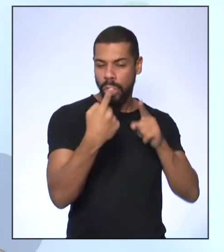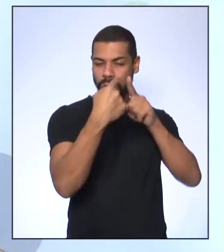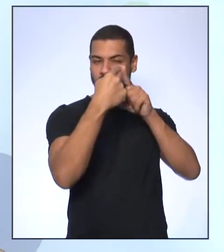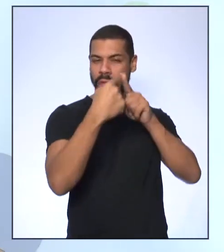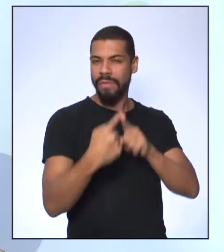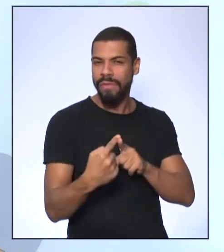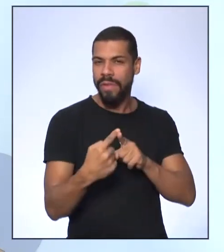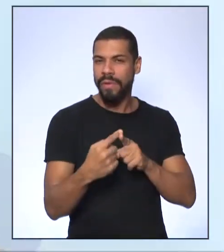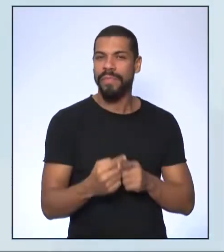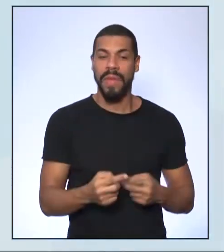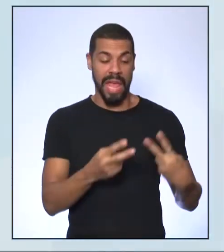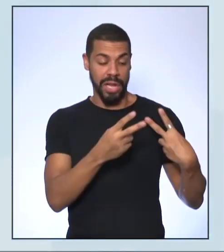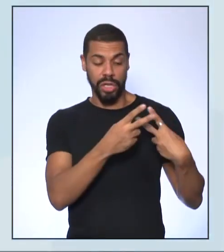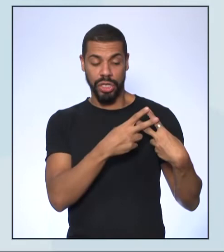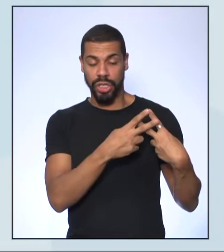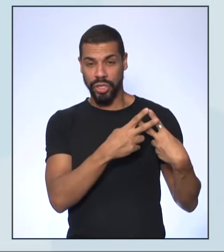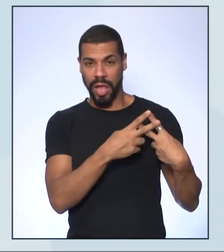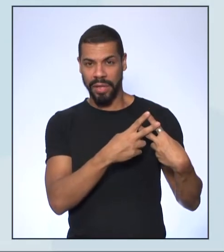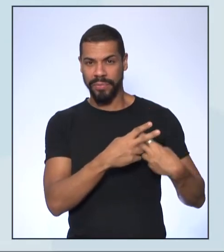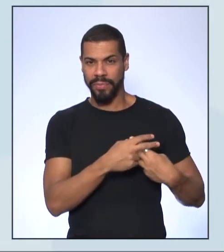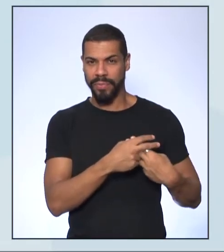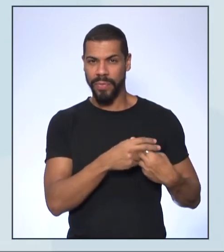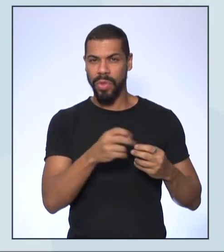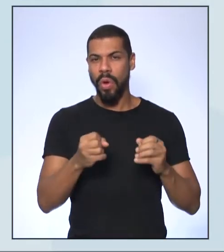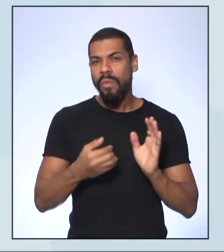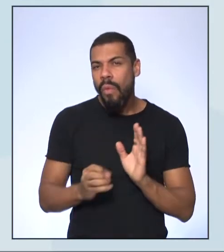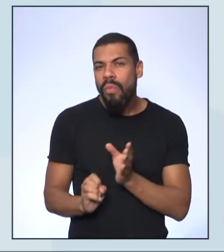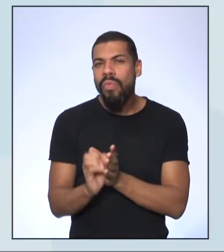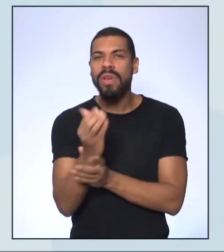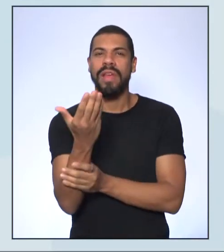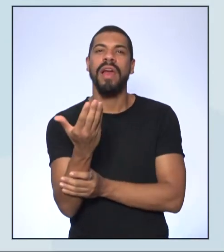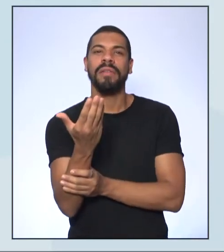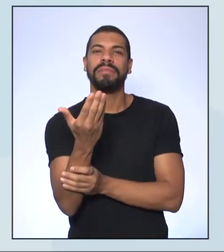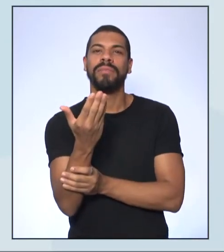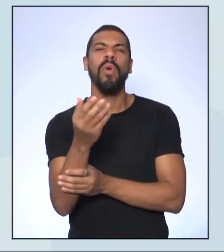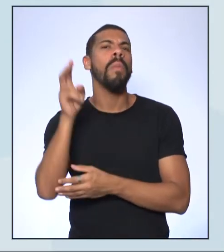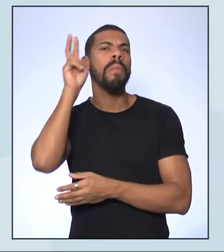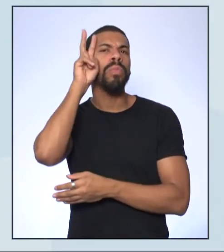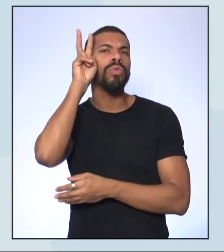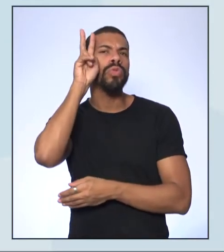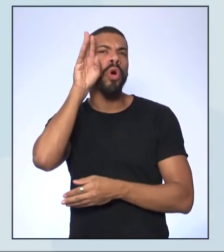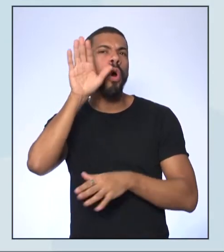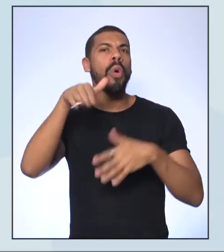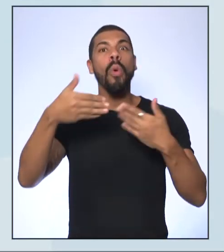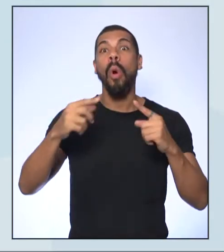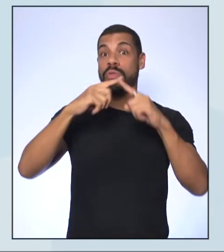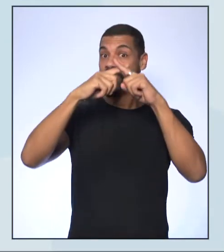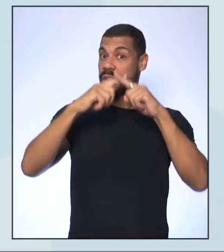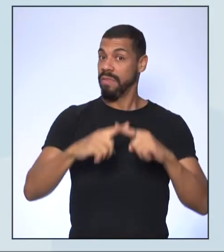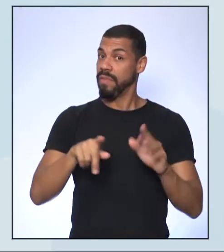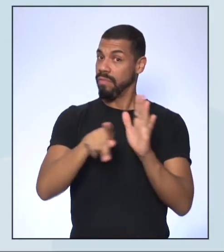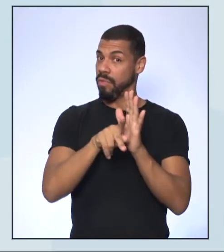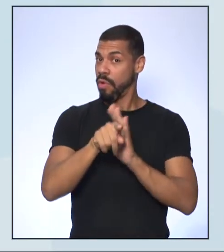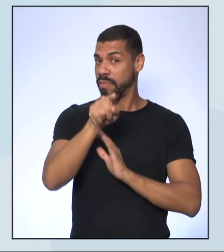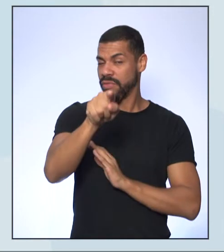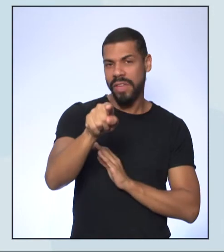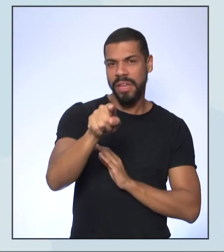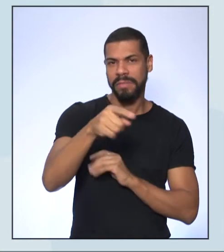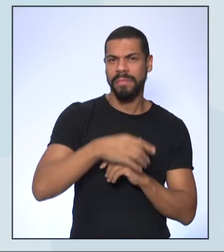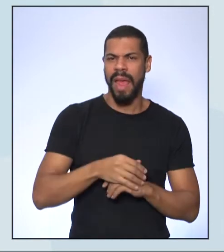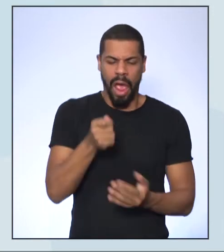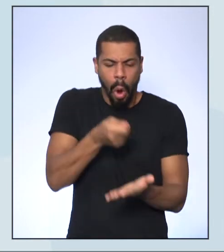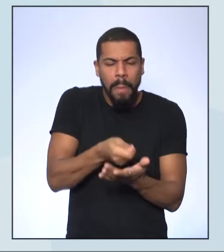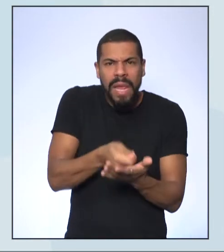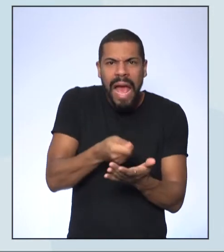Utilizando a hashtag, eu vou criar uma narrativa digital, uma história. Claro que é um desafio dentro da sua possibilidade. É uma